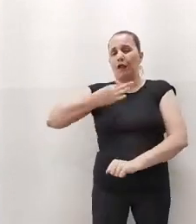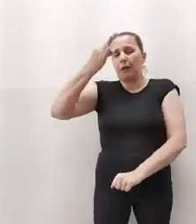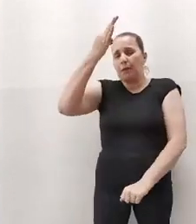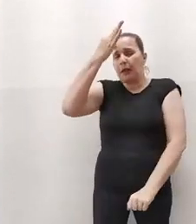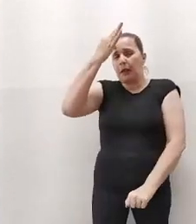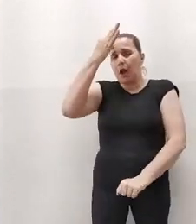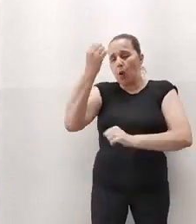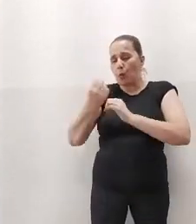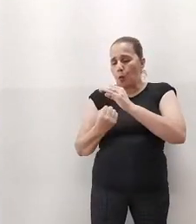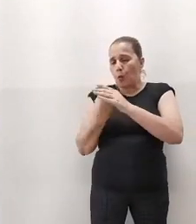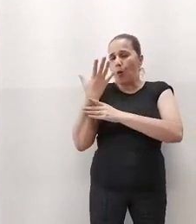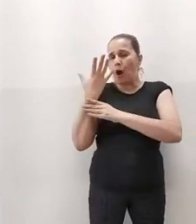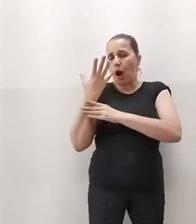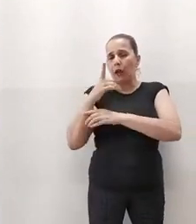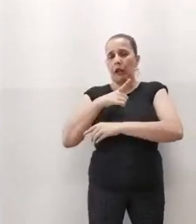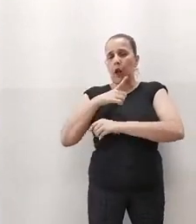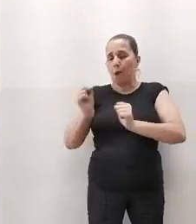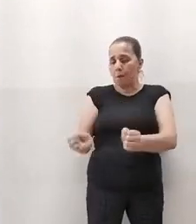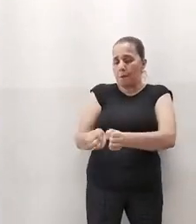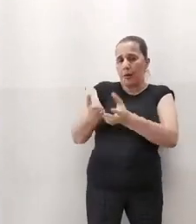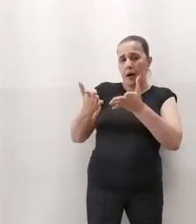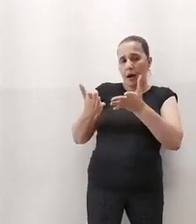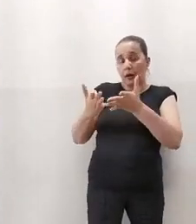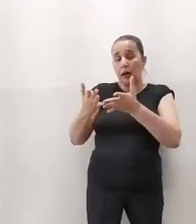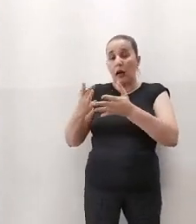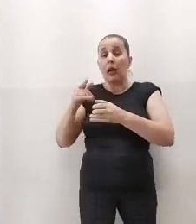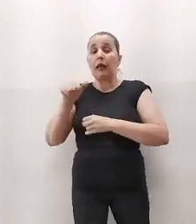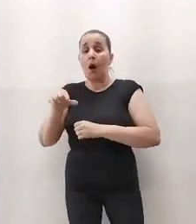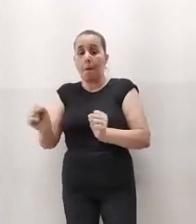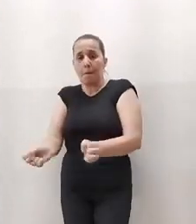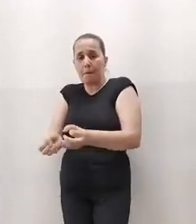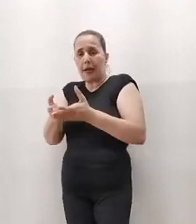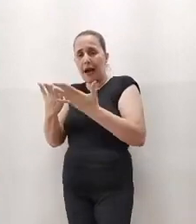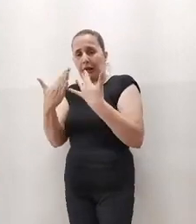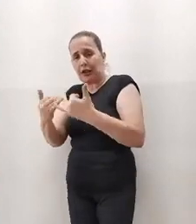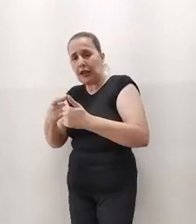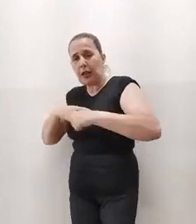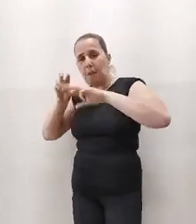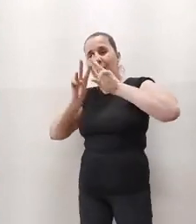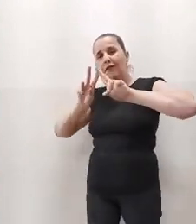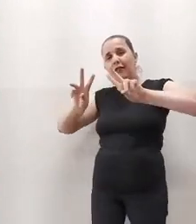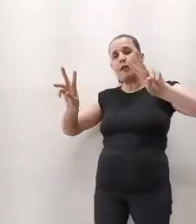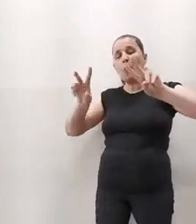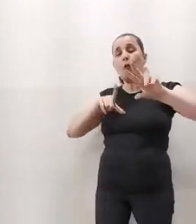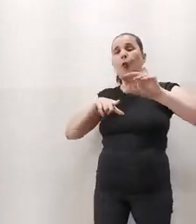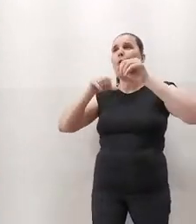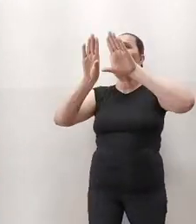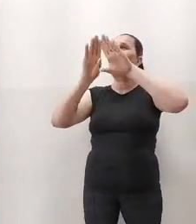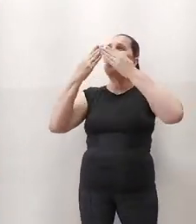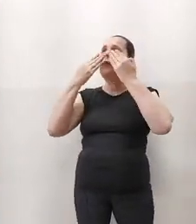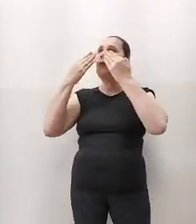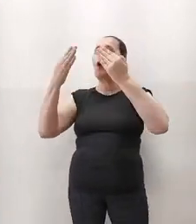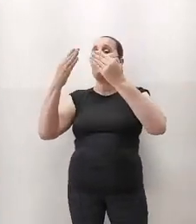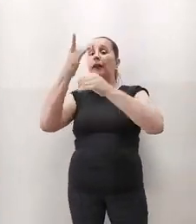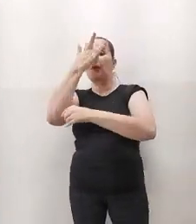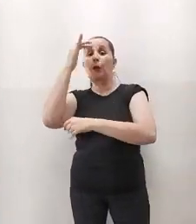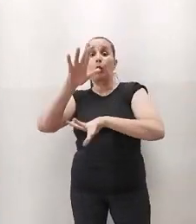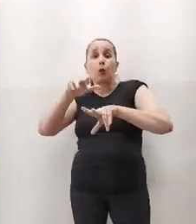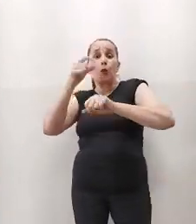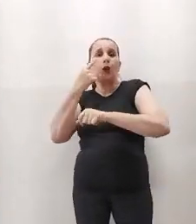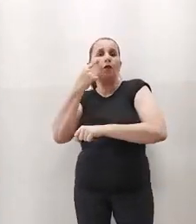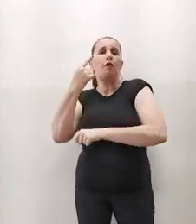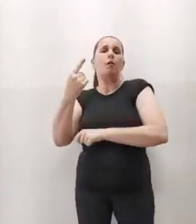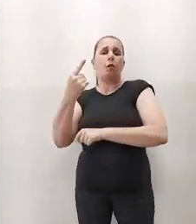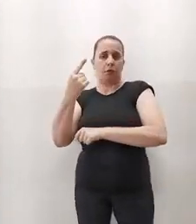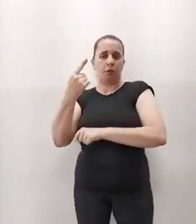espiritual brota de um milagre. E é o milagre de receber a visão nos olhos daqueles que nunca viram.